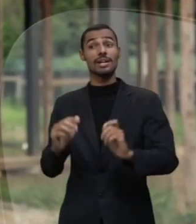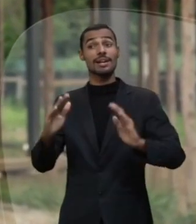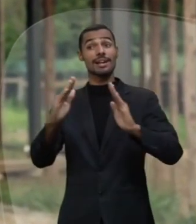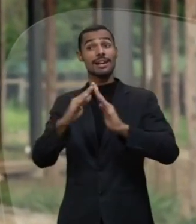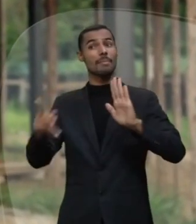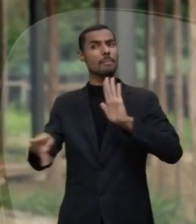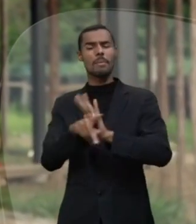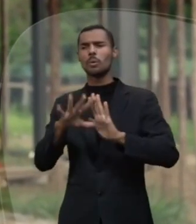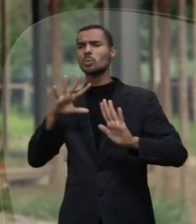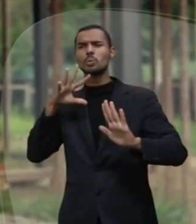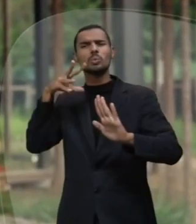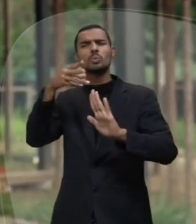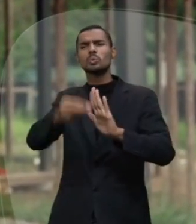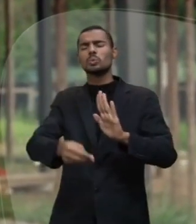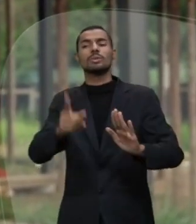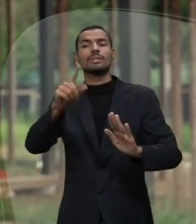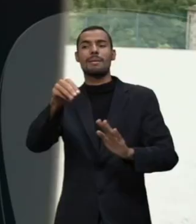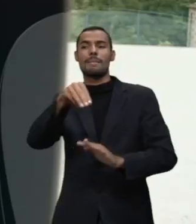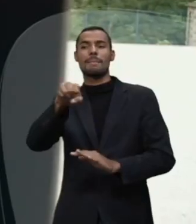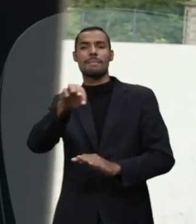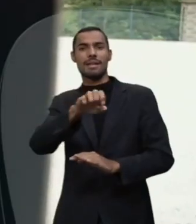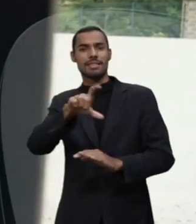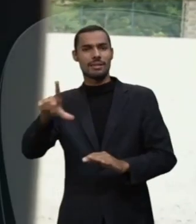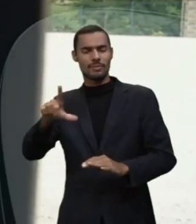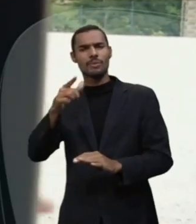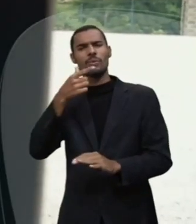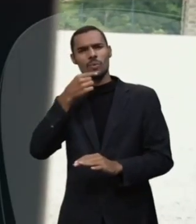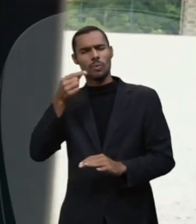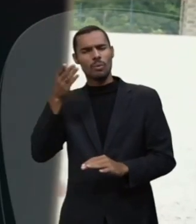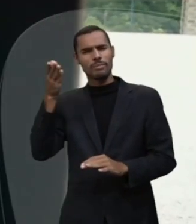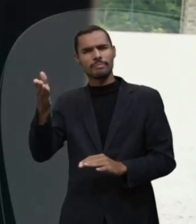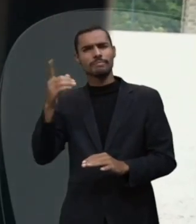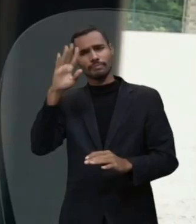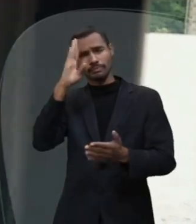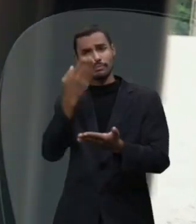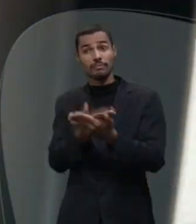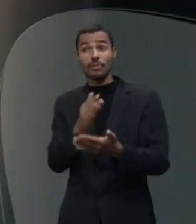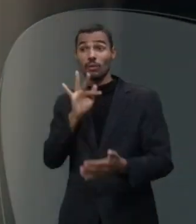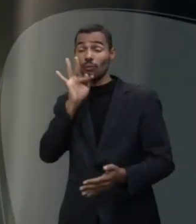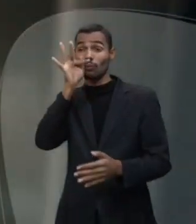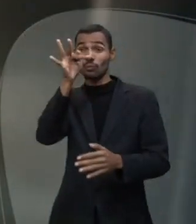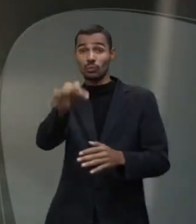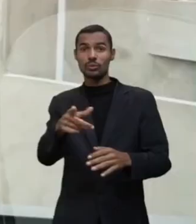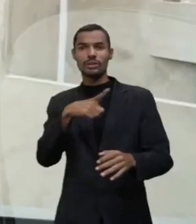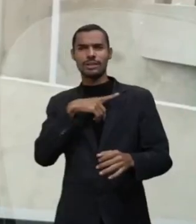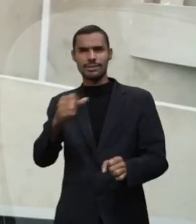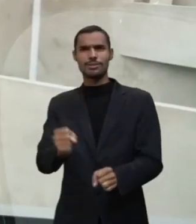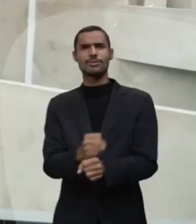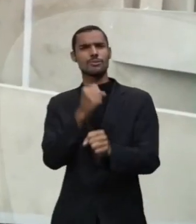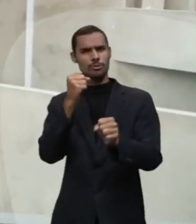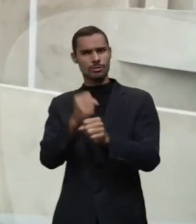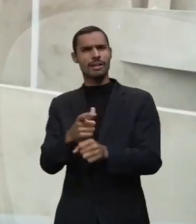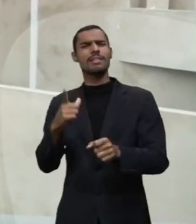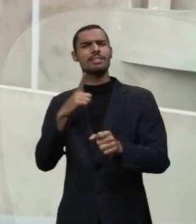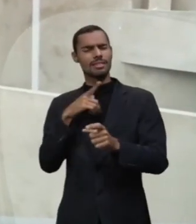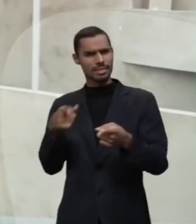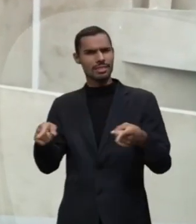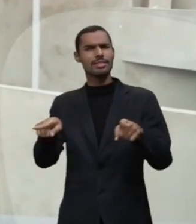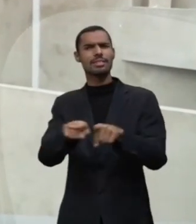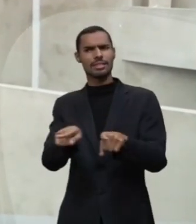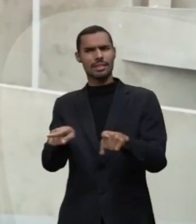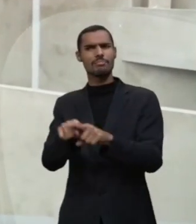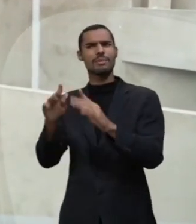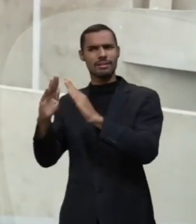casas inteiras de estrutura metálica. O empresário acredita que futuramente esse sistema de construção irá abarcar também